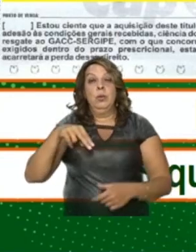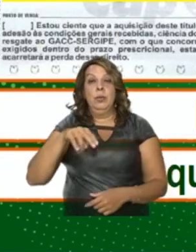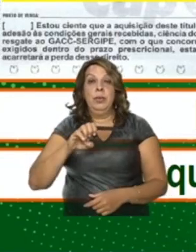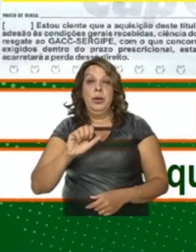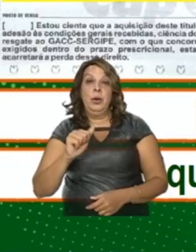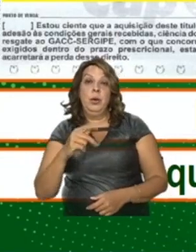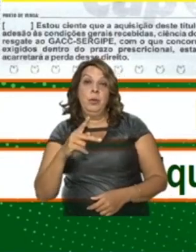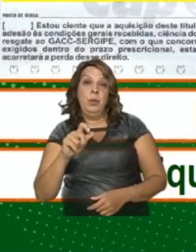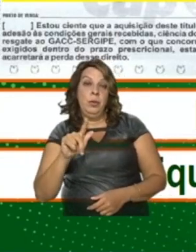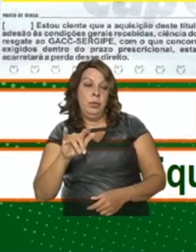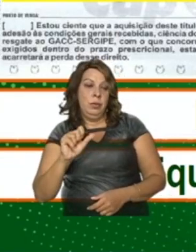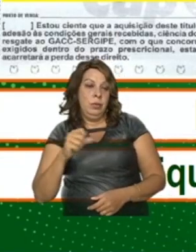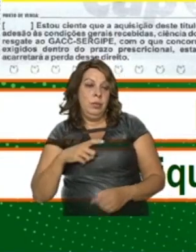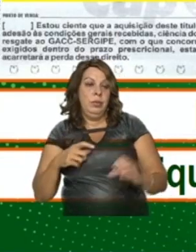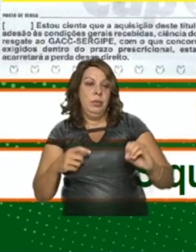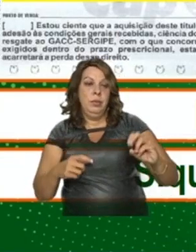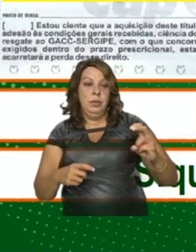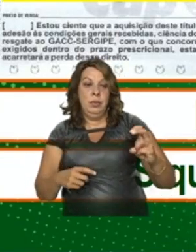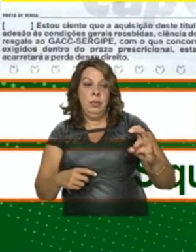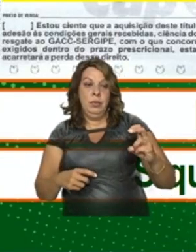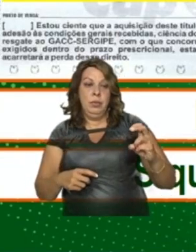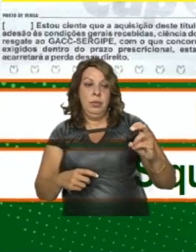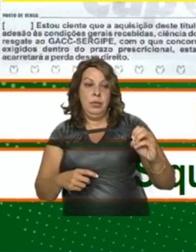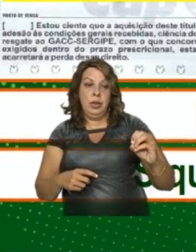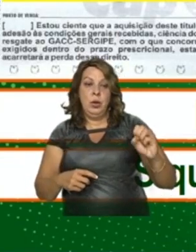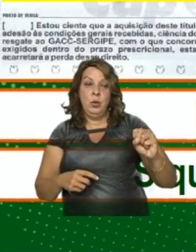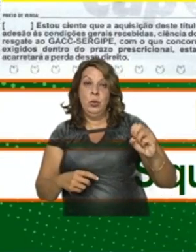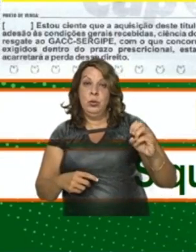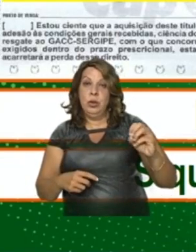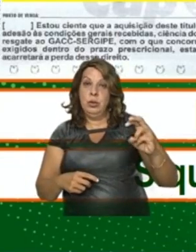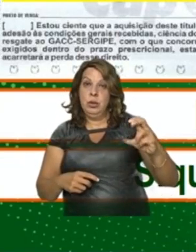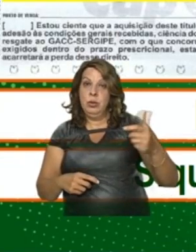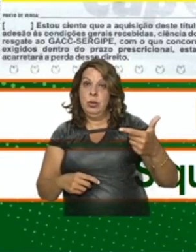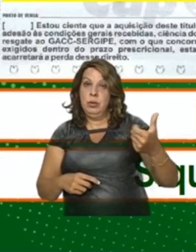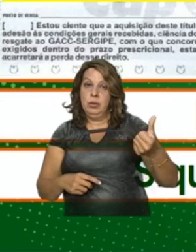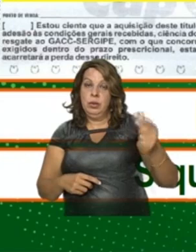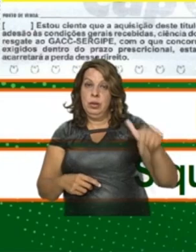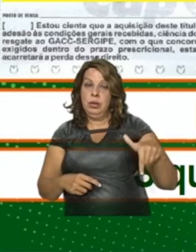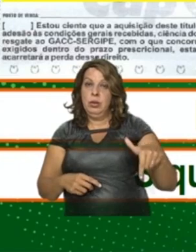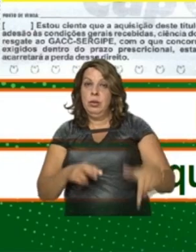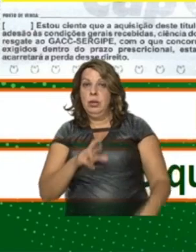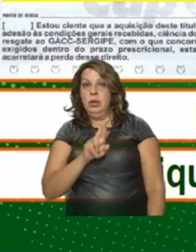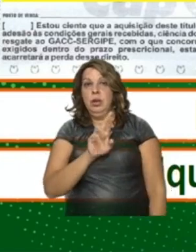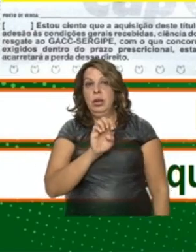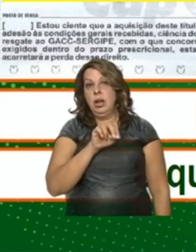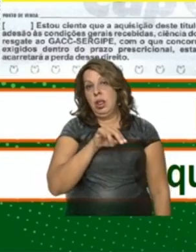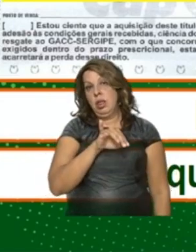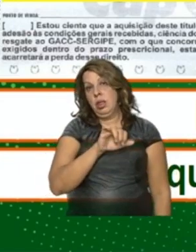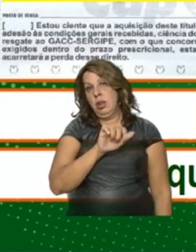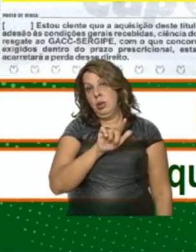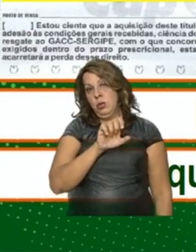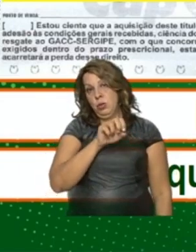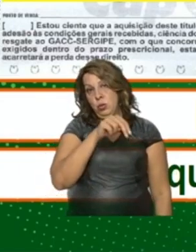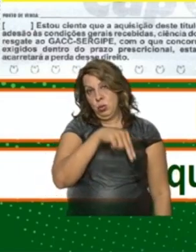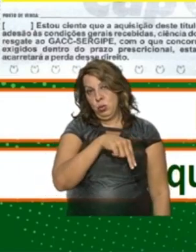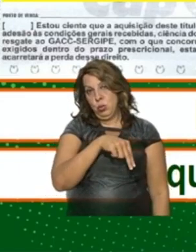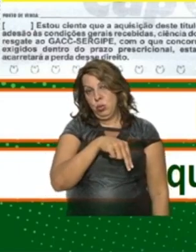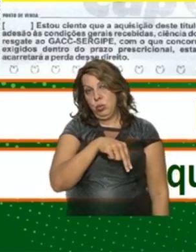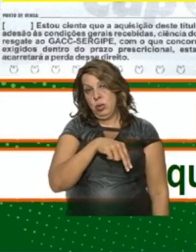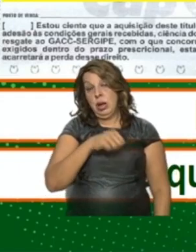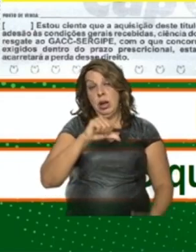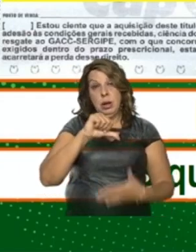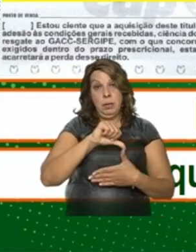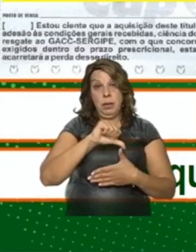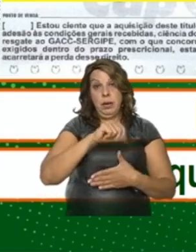anuncio 080526, atenção aqui, Remídio, Renison, deve ser isso. A Bairro América